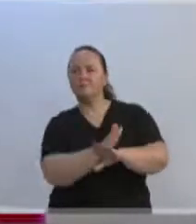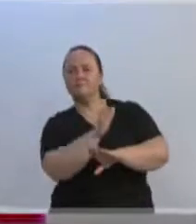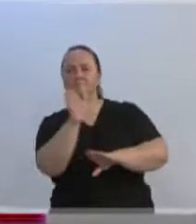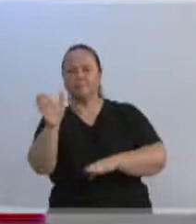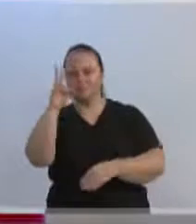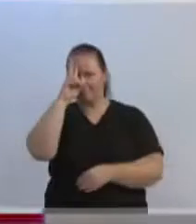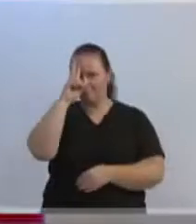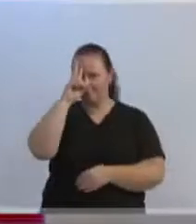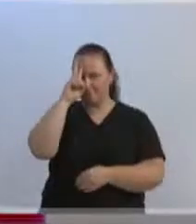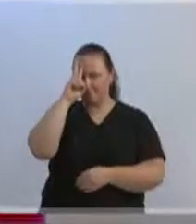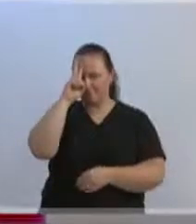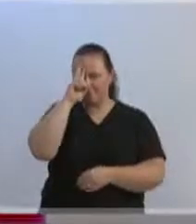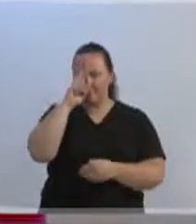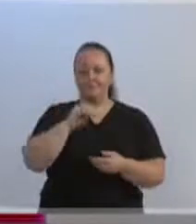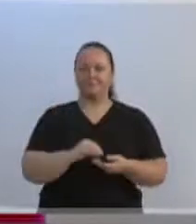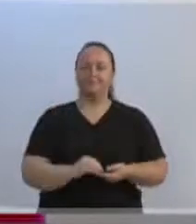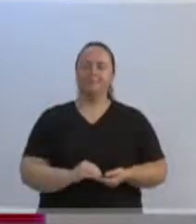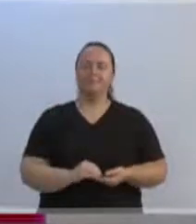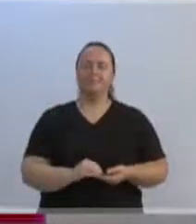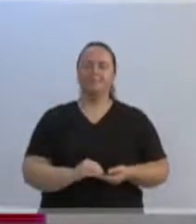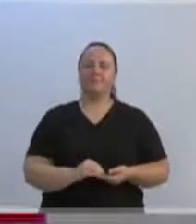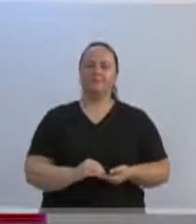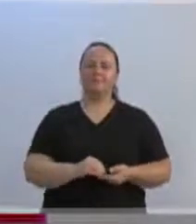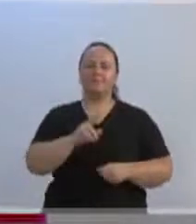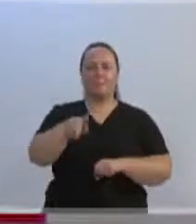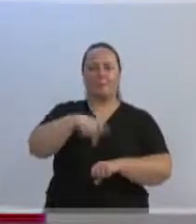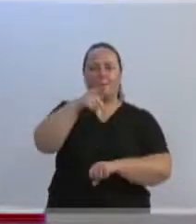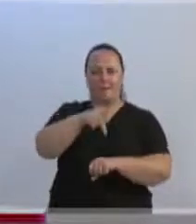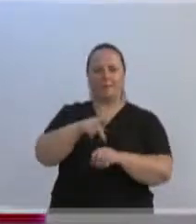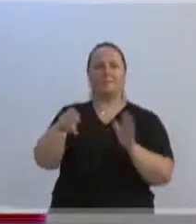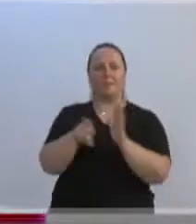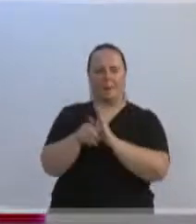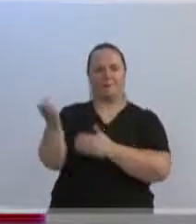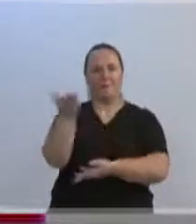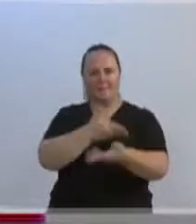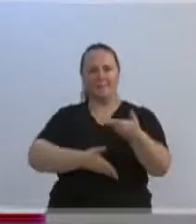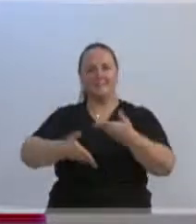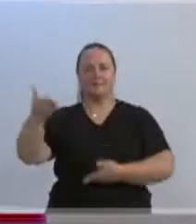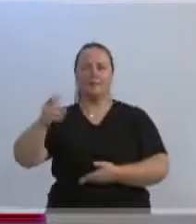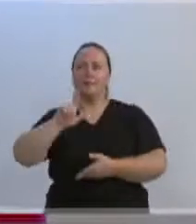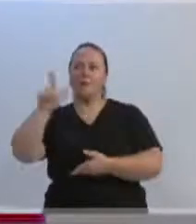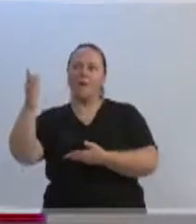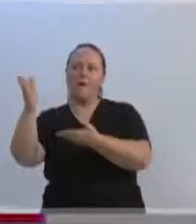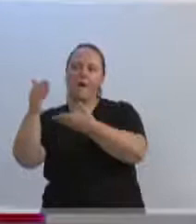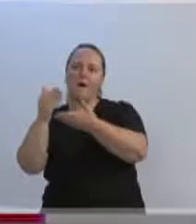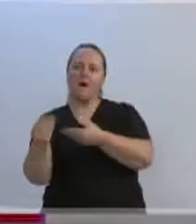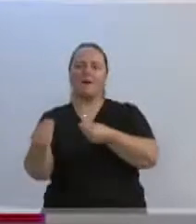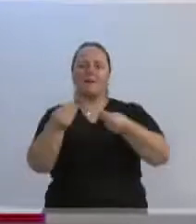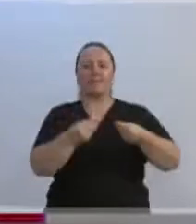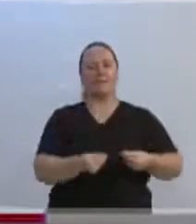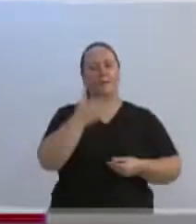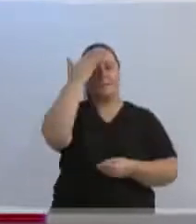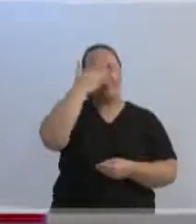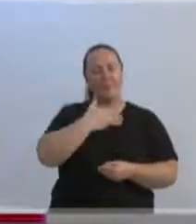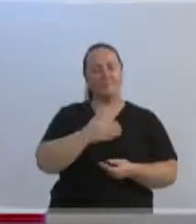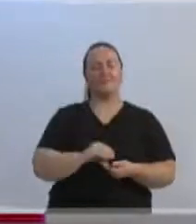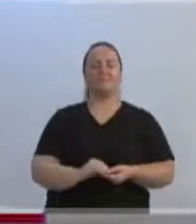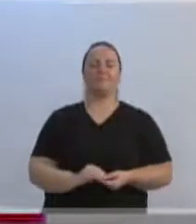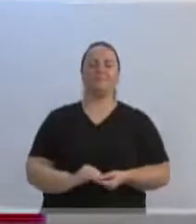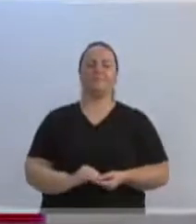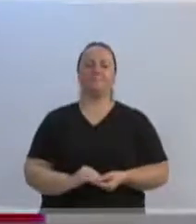freqüenta a escola no seu no país a de intercâmbio e traz aproveitamento escolar programa